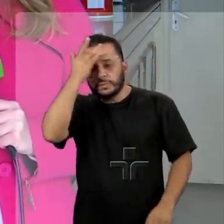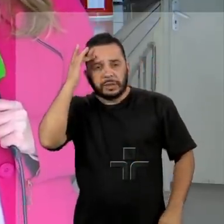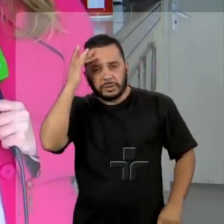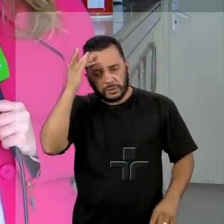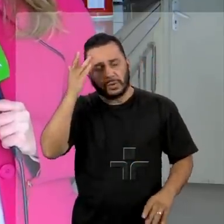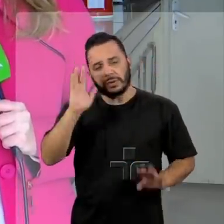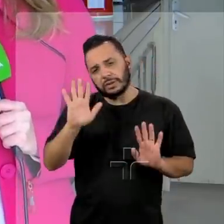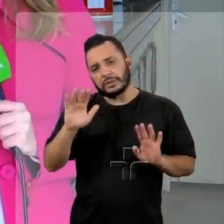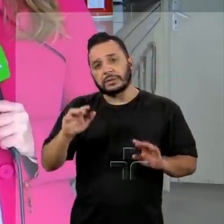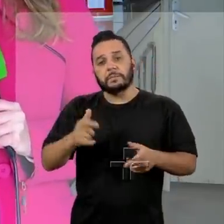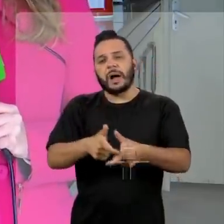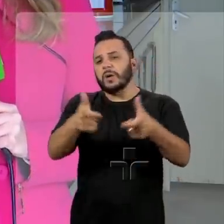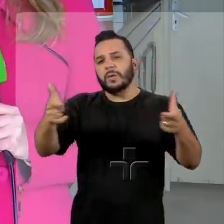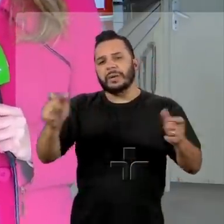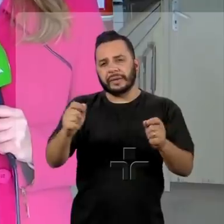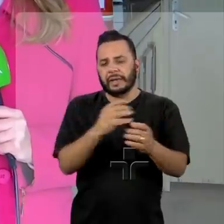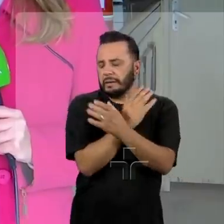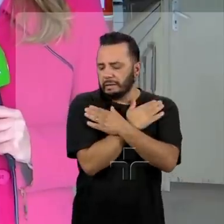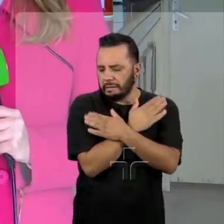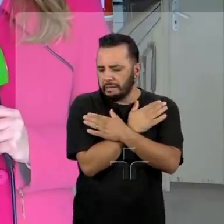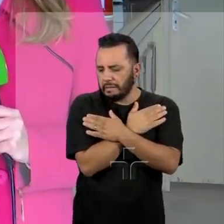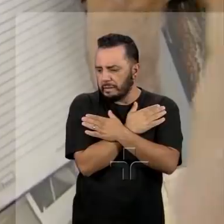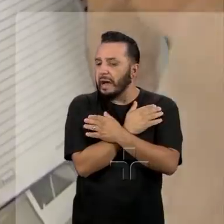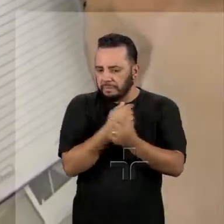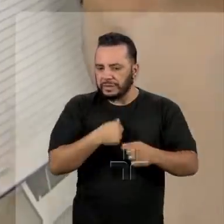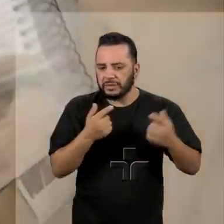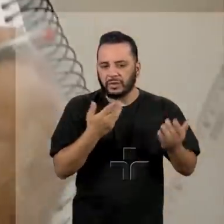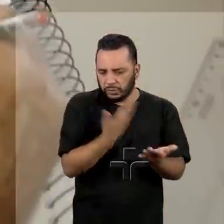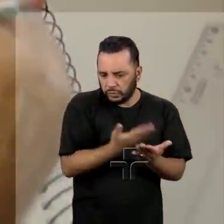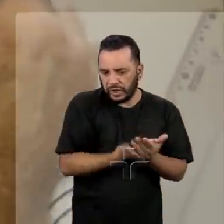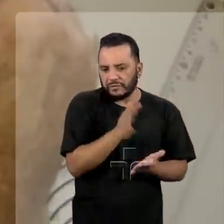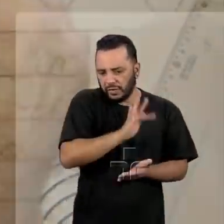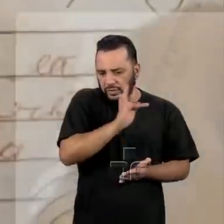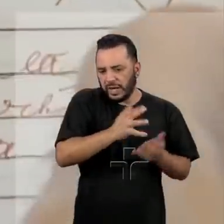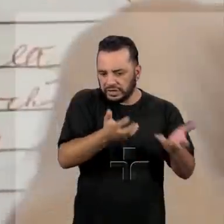desemprego é o principal motivo para começar uma faculdade.